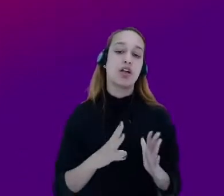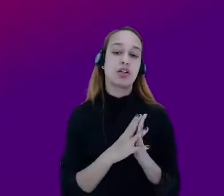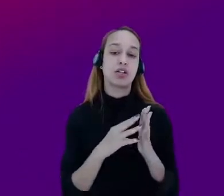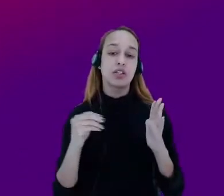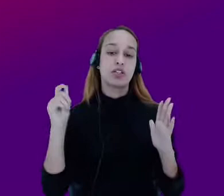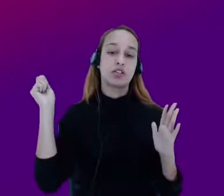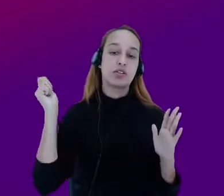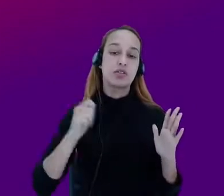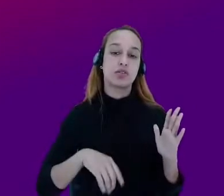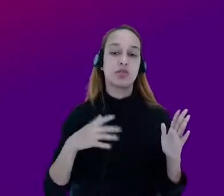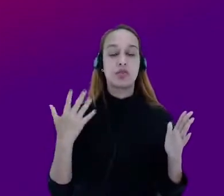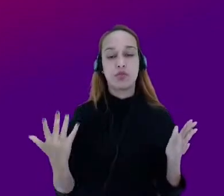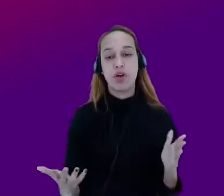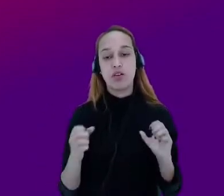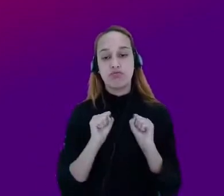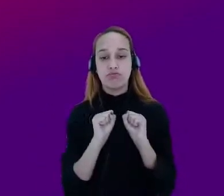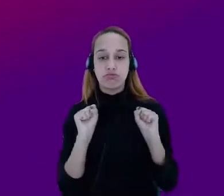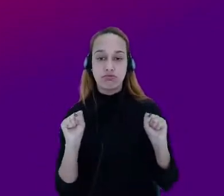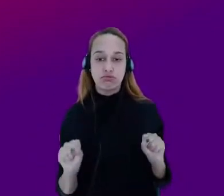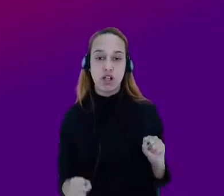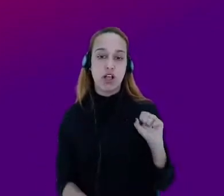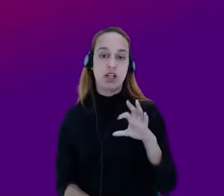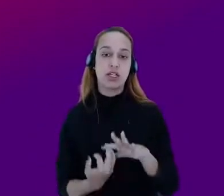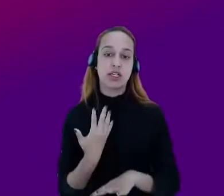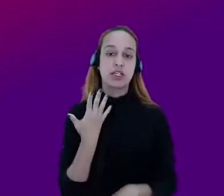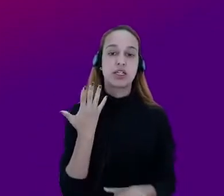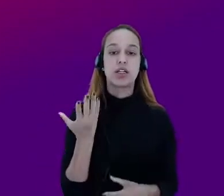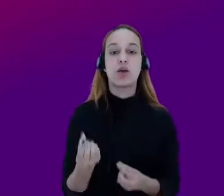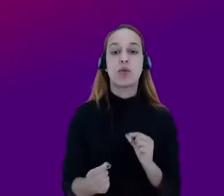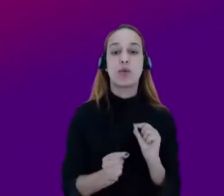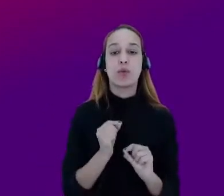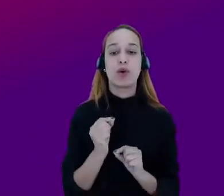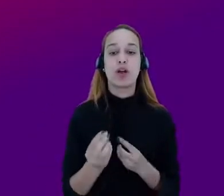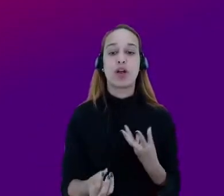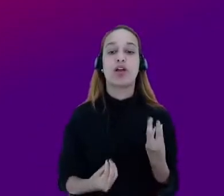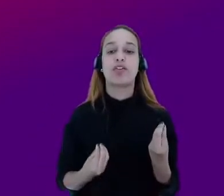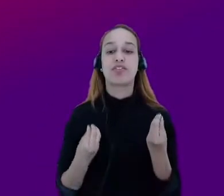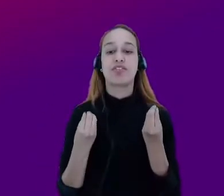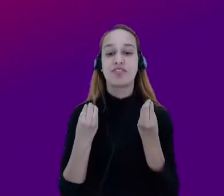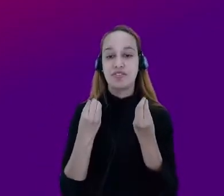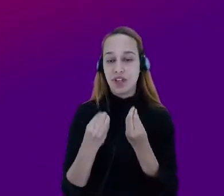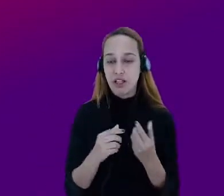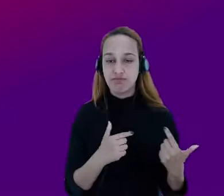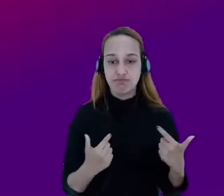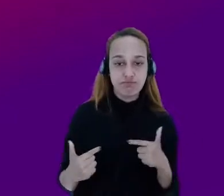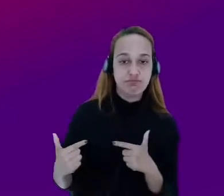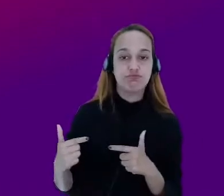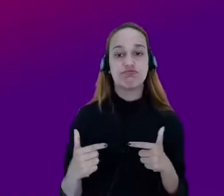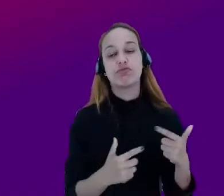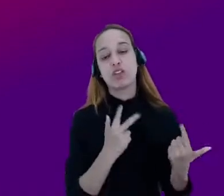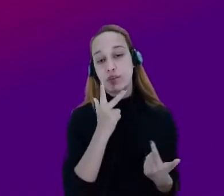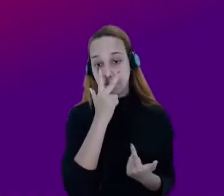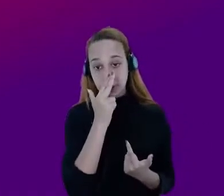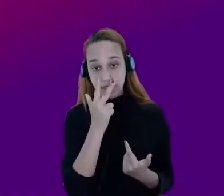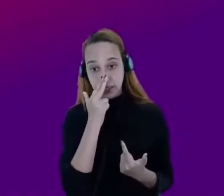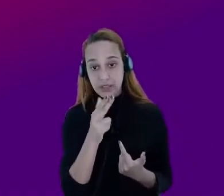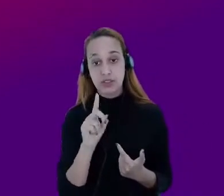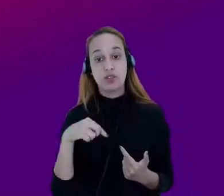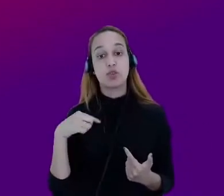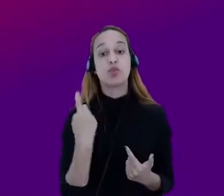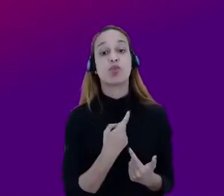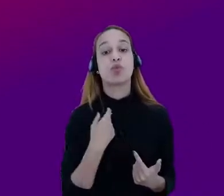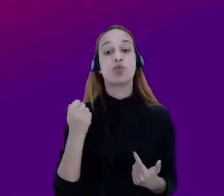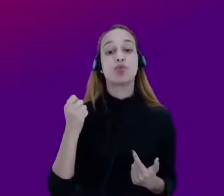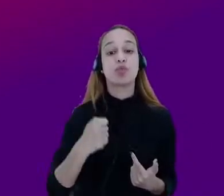possam plataformar, ou seja, criar as ofertas um pouco mais dinâmicas e um pouco mais parecidas para que a gente possa